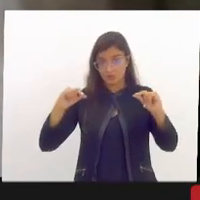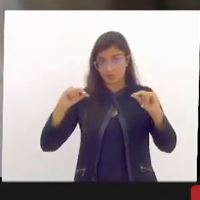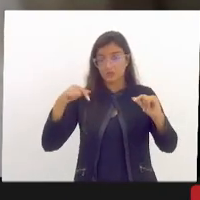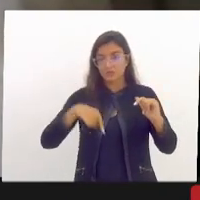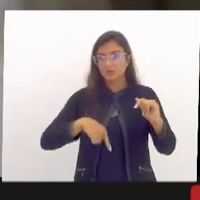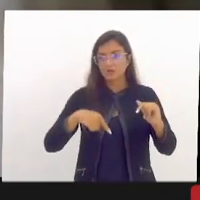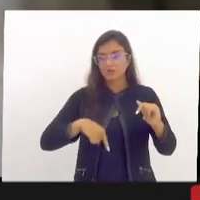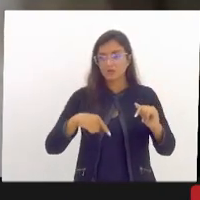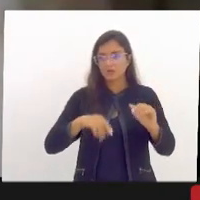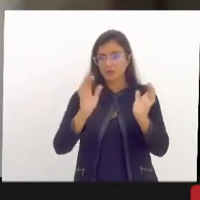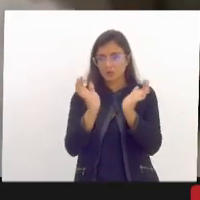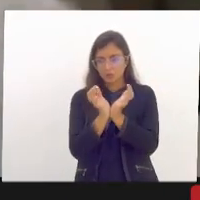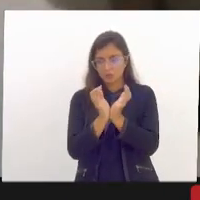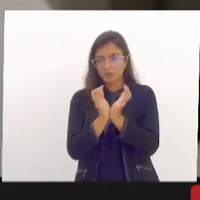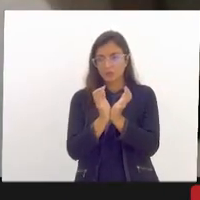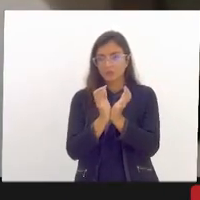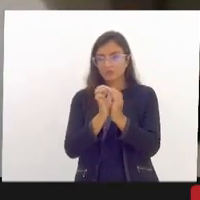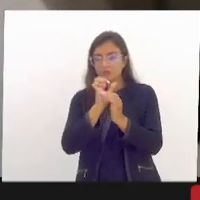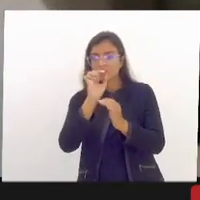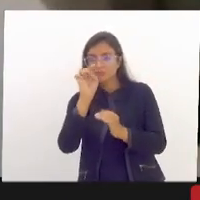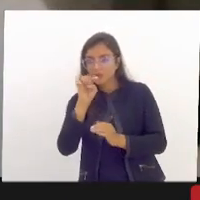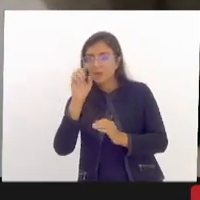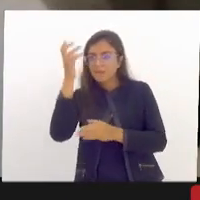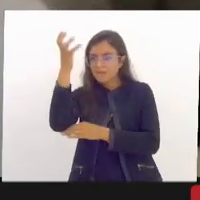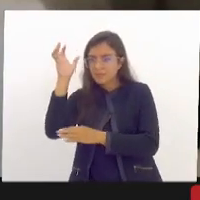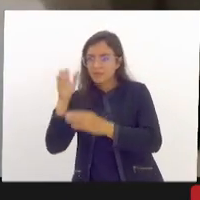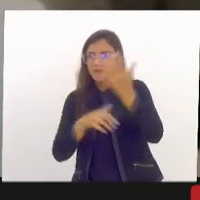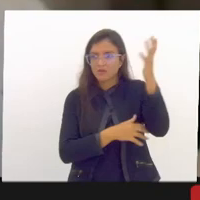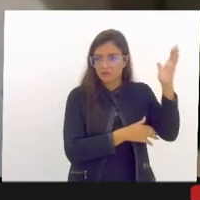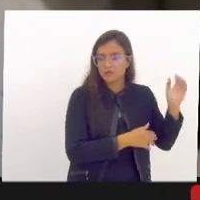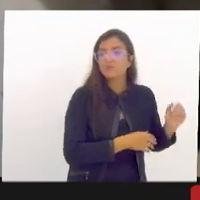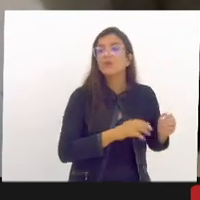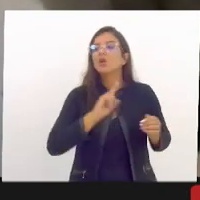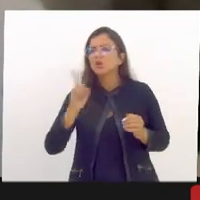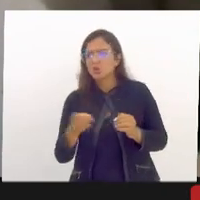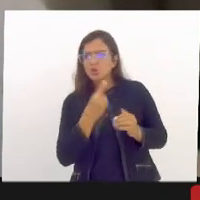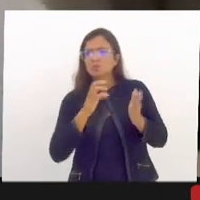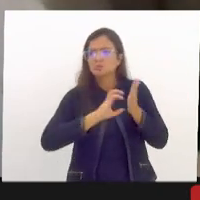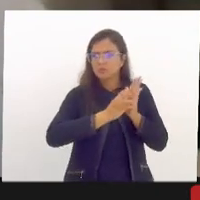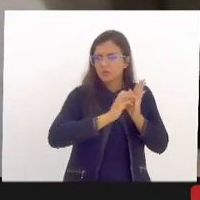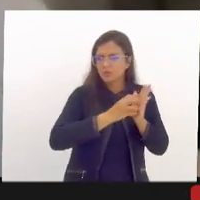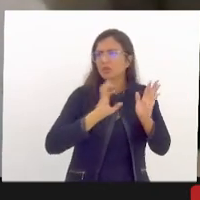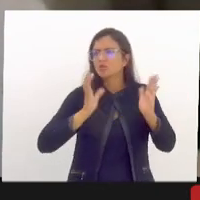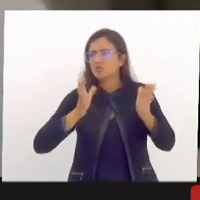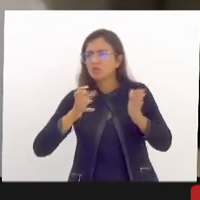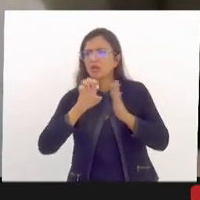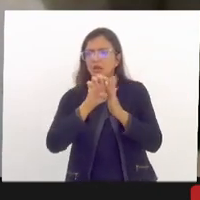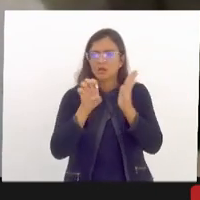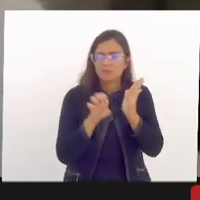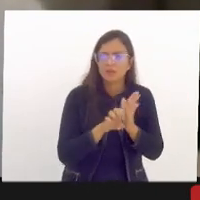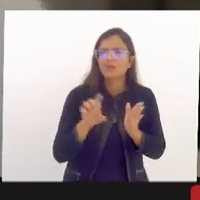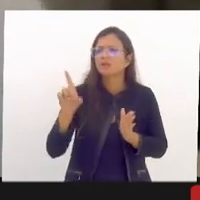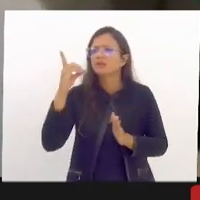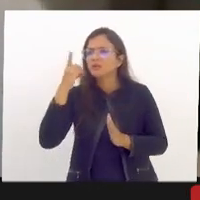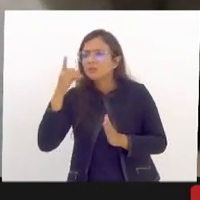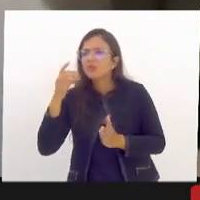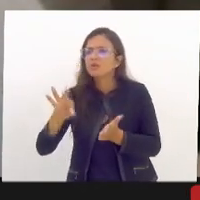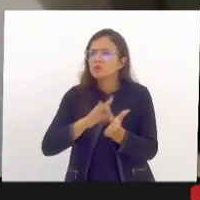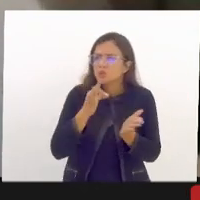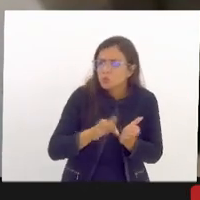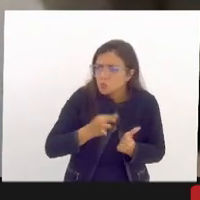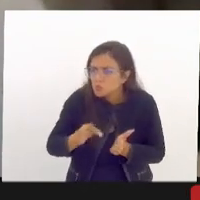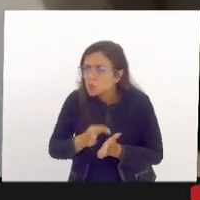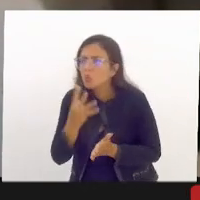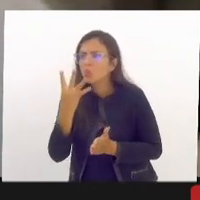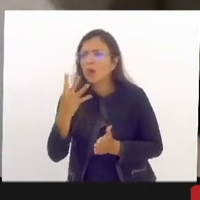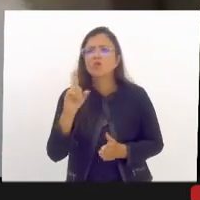Transição do Meio Ambiente, e a nossa bancada já fez emendas, todos os deputados assinaram, os 4. Nós